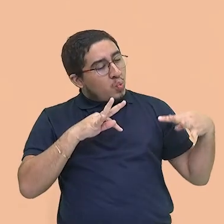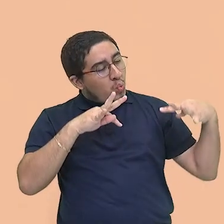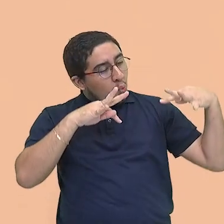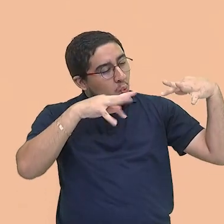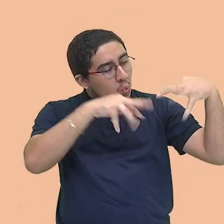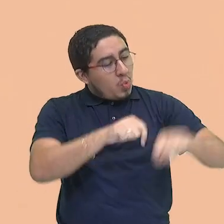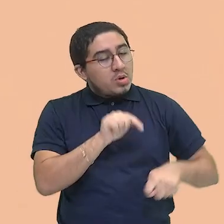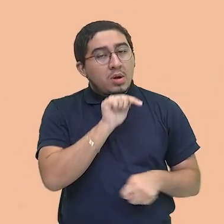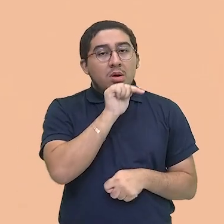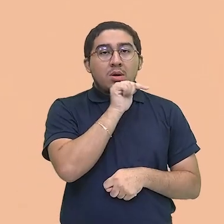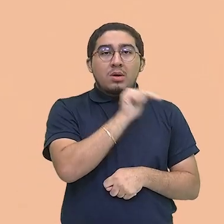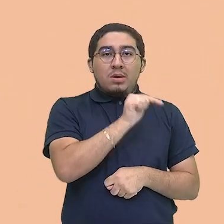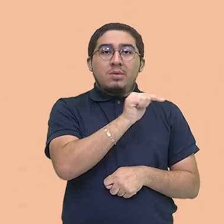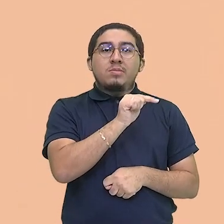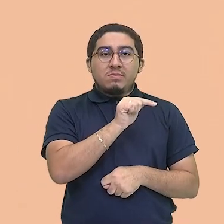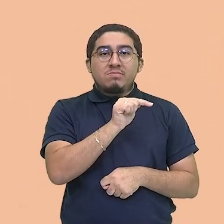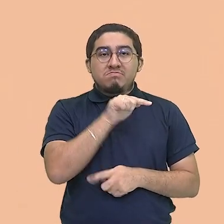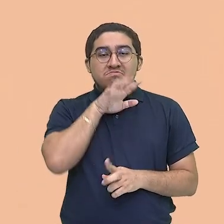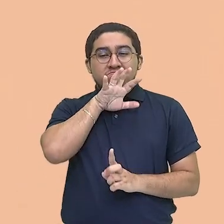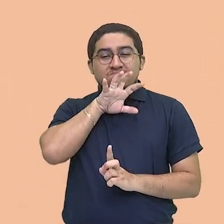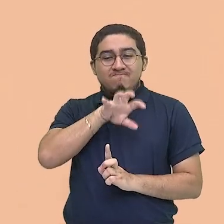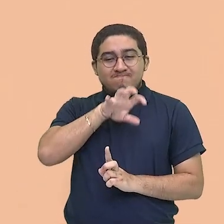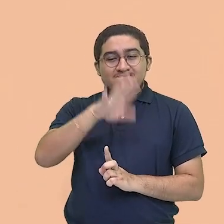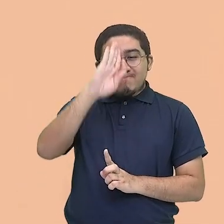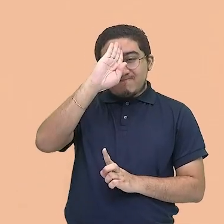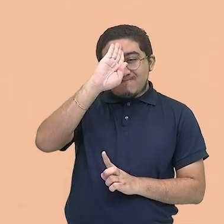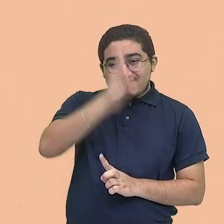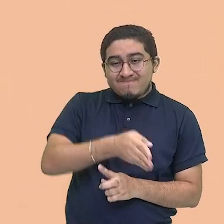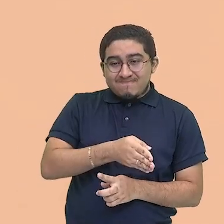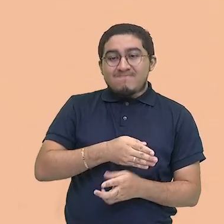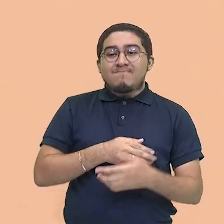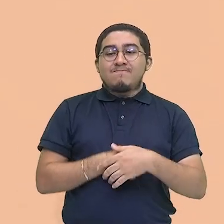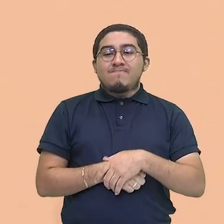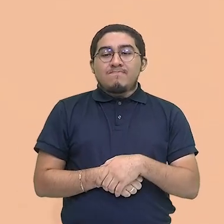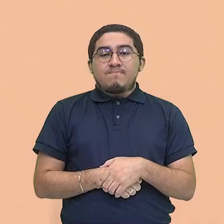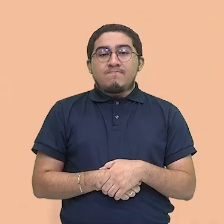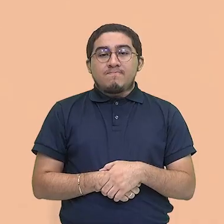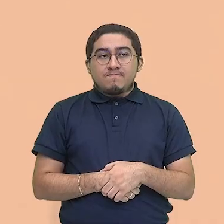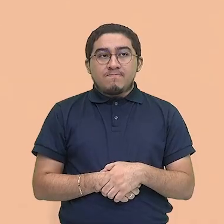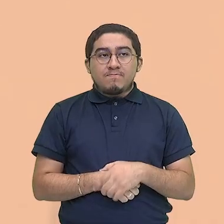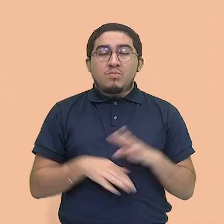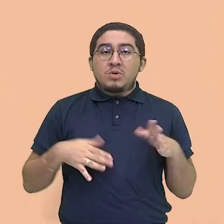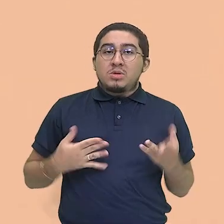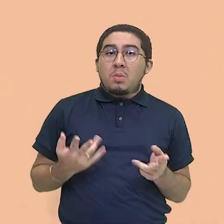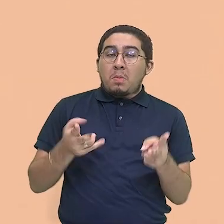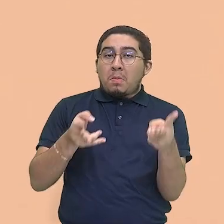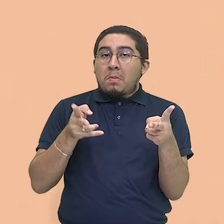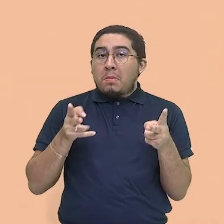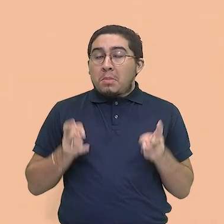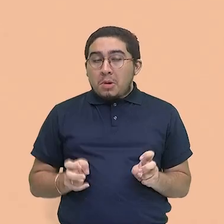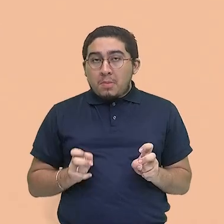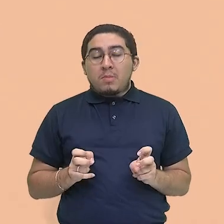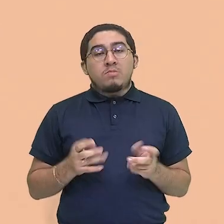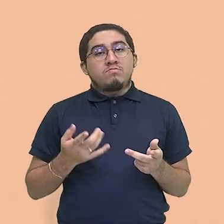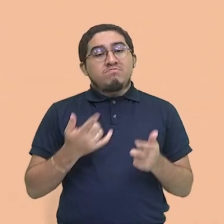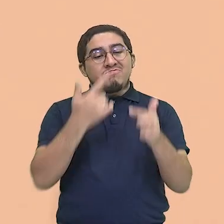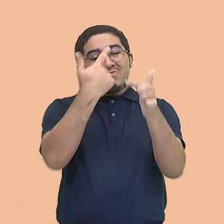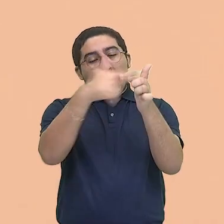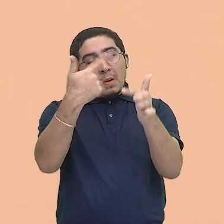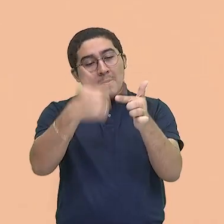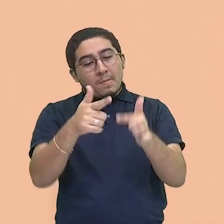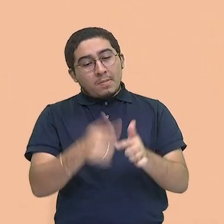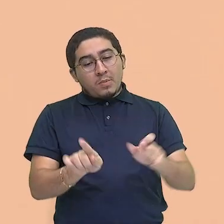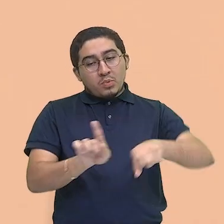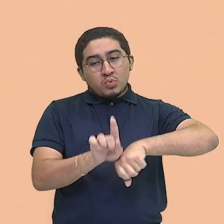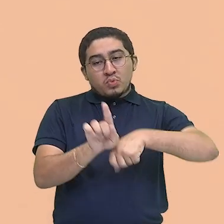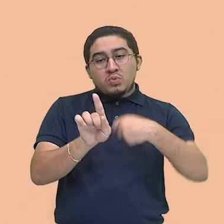o tom da vida das pessoas. É isso? Então vejam, muitos problemas que existiam na sociedade, eles não eram vistos por